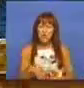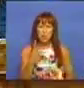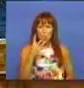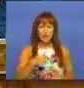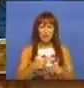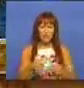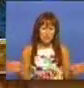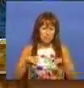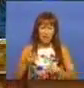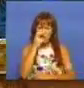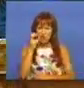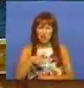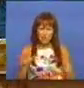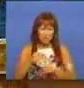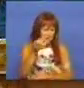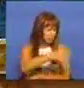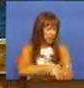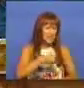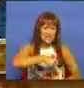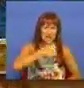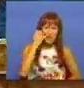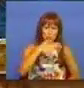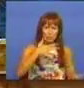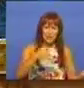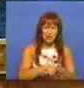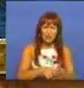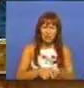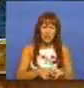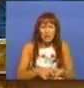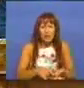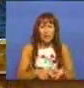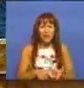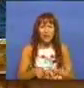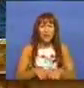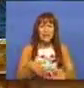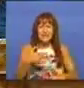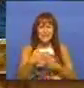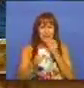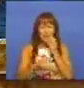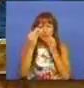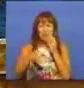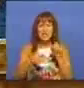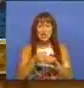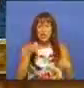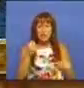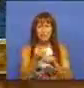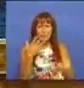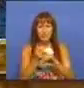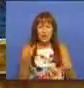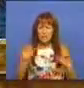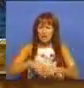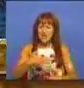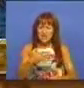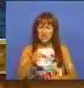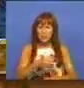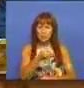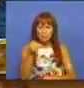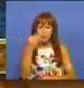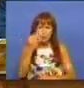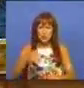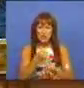4 vezes mais energia que os sacos de plástico e têm mais 70% de poluição, produzem mais 70% de